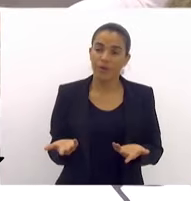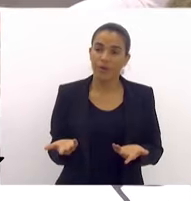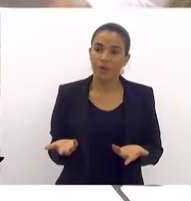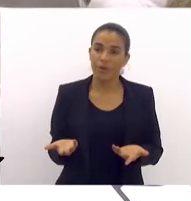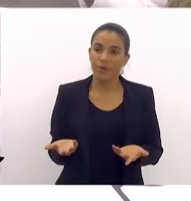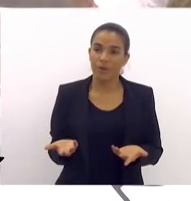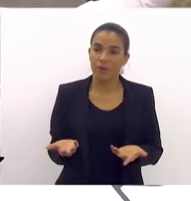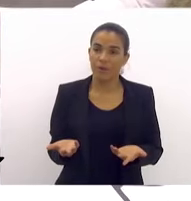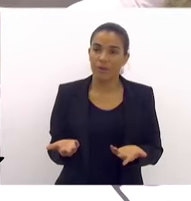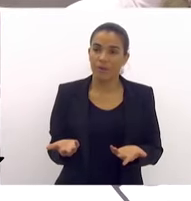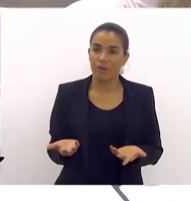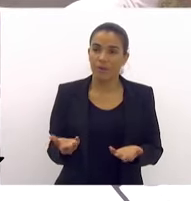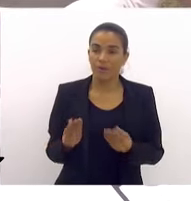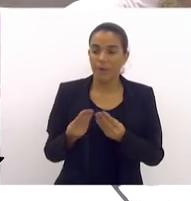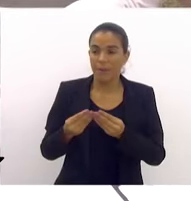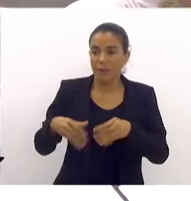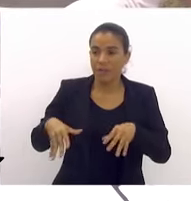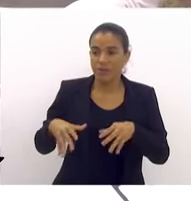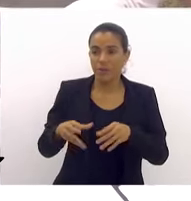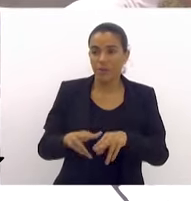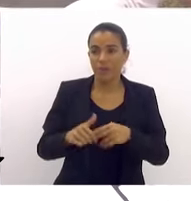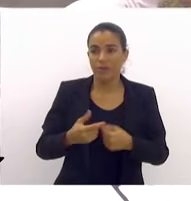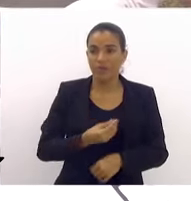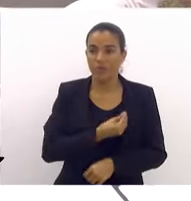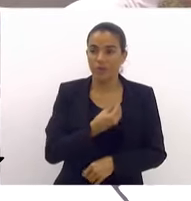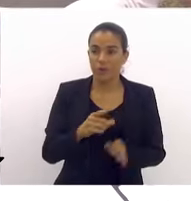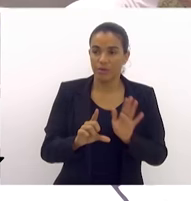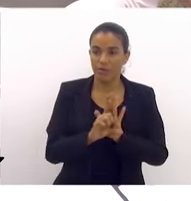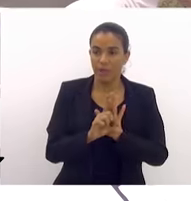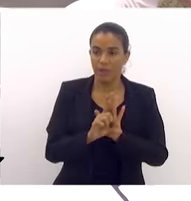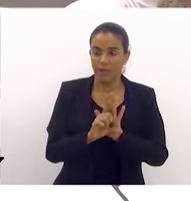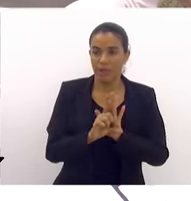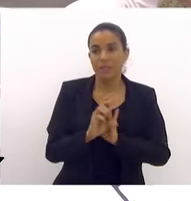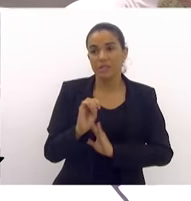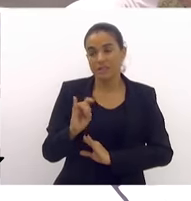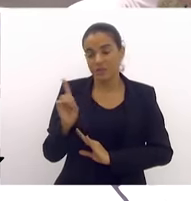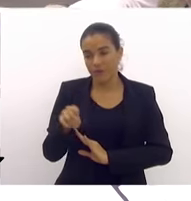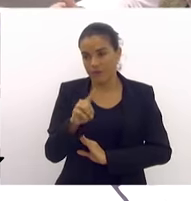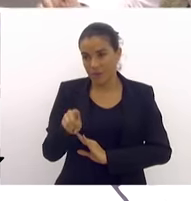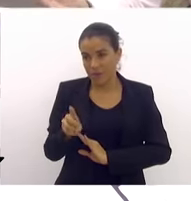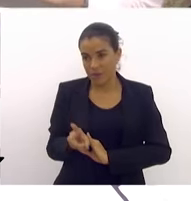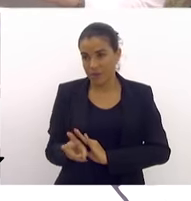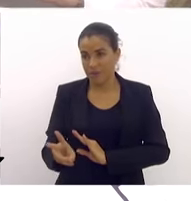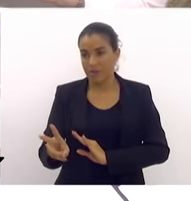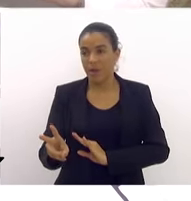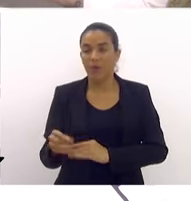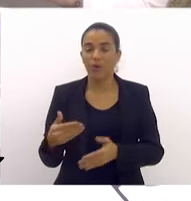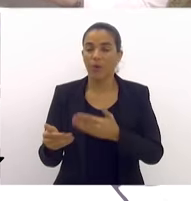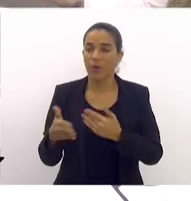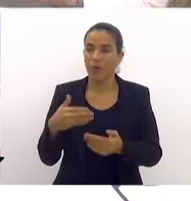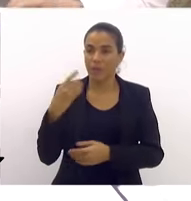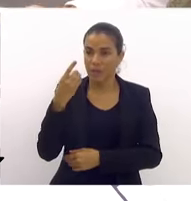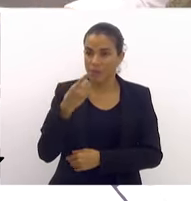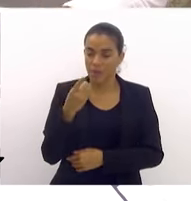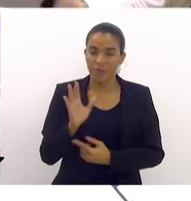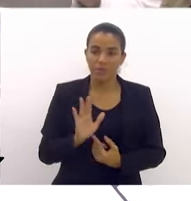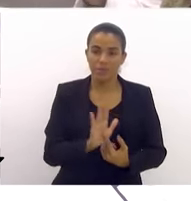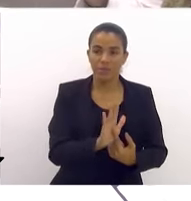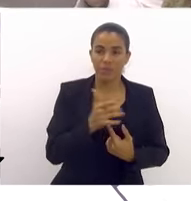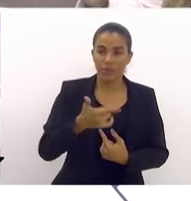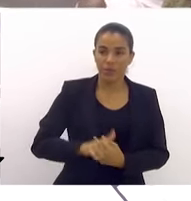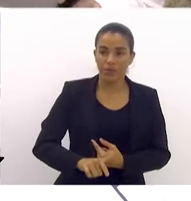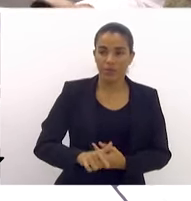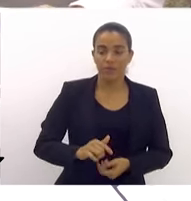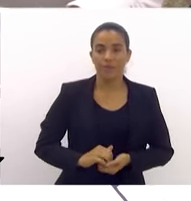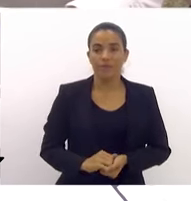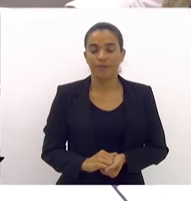fica prejudicada por conta da existência da lei. Se o veto for mantido, aí cabe a qualquer deputado reapresentar a matéria.